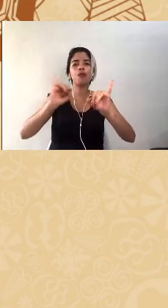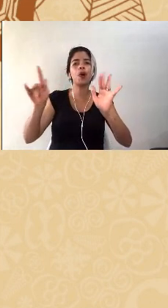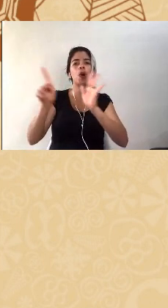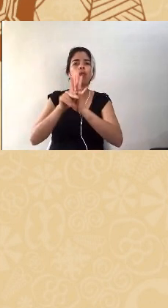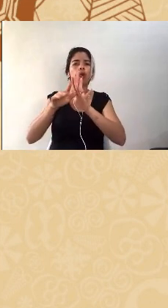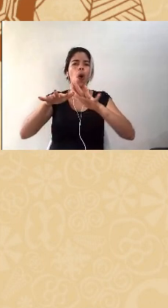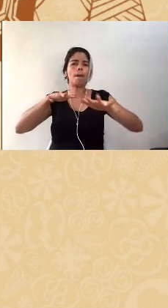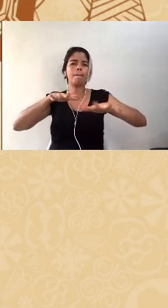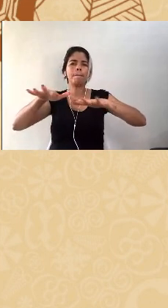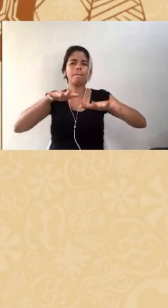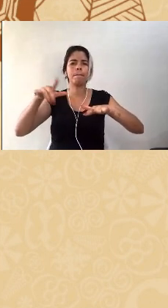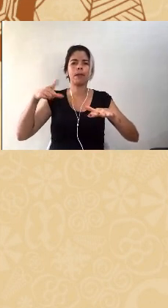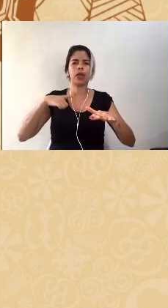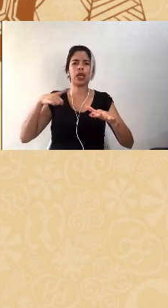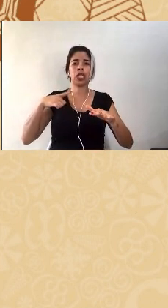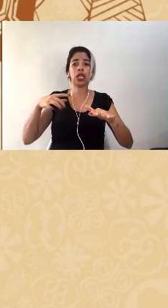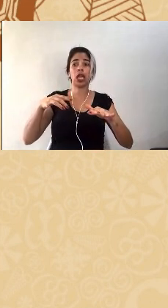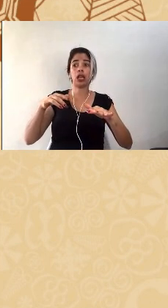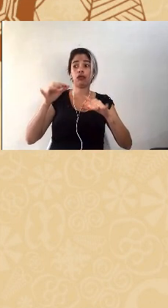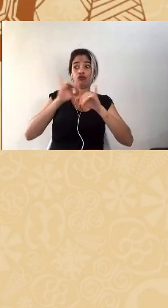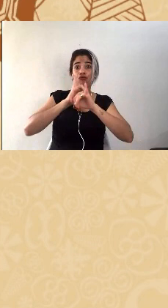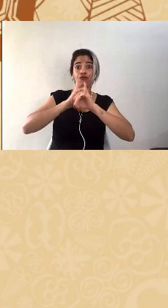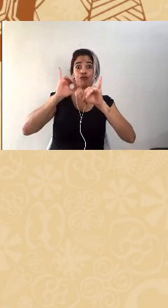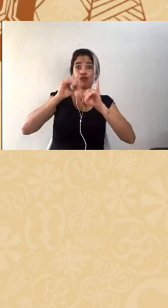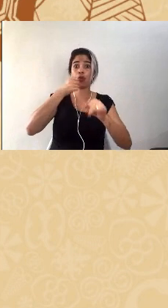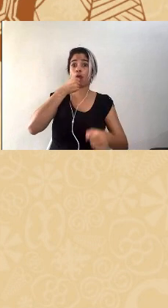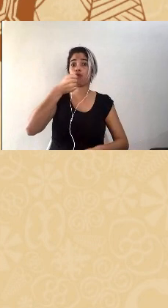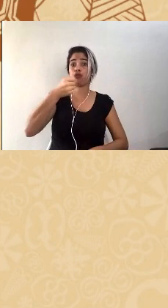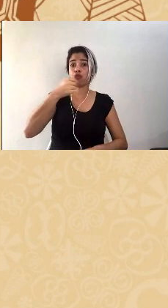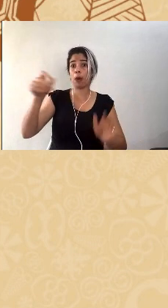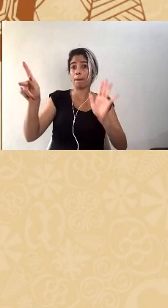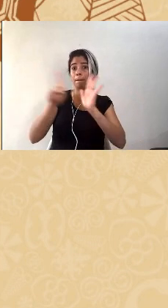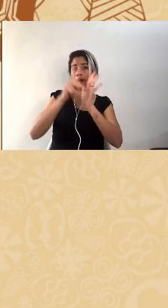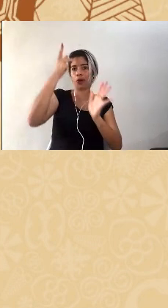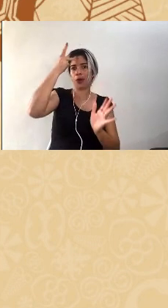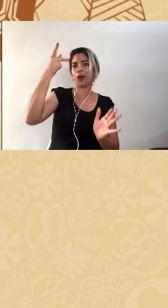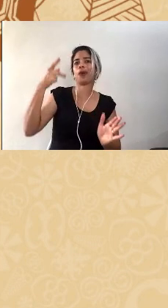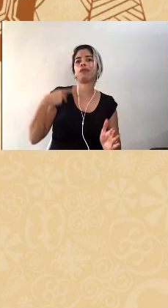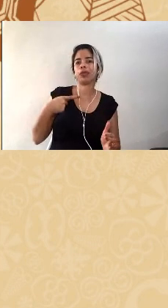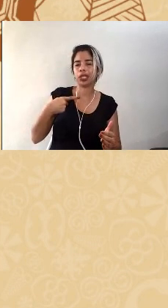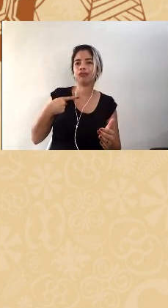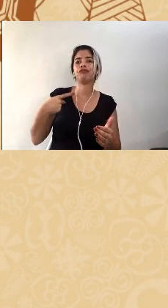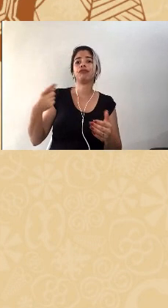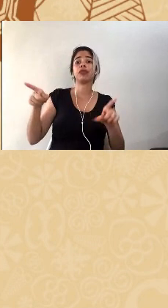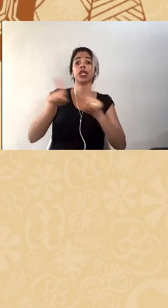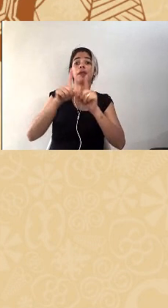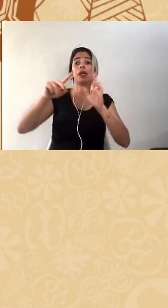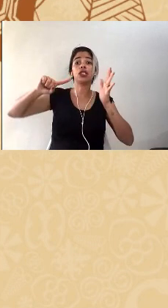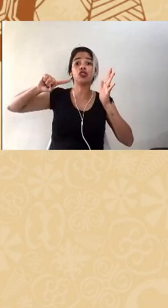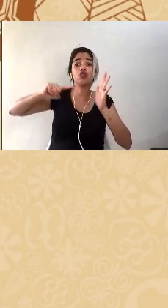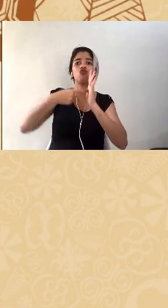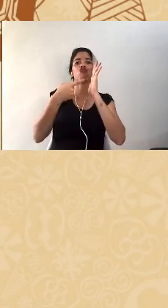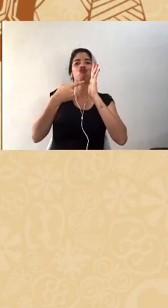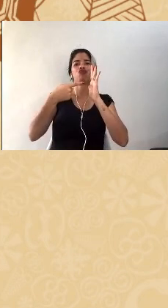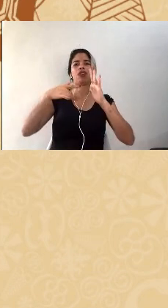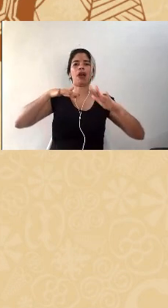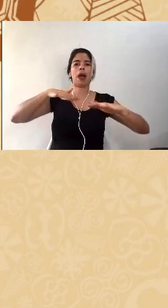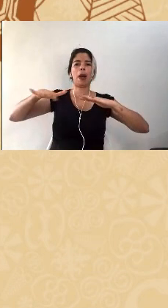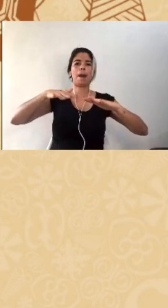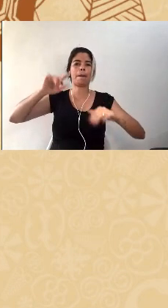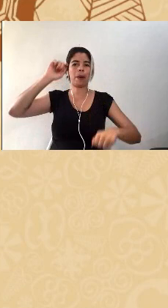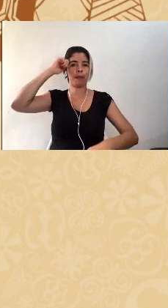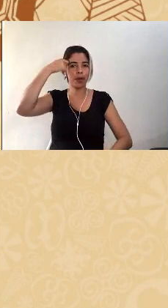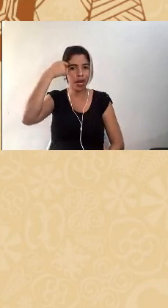ter uma imprensa própria, né, a denúncia do sexismo no movimento negro. Então, acho que o principal que eu queria destacar é isso,